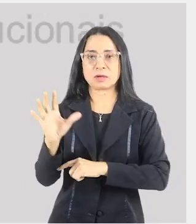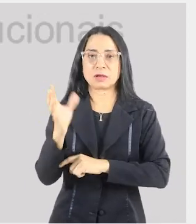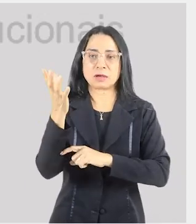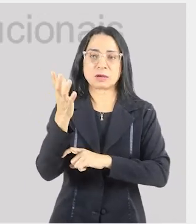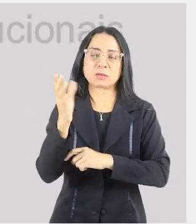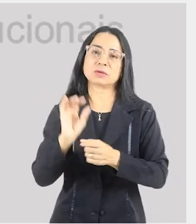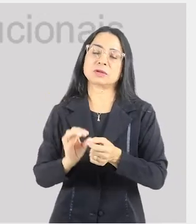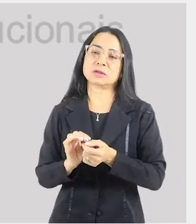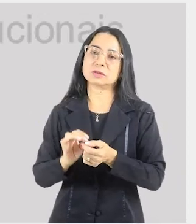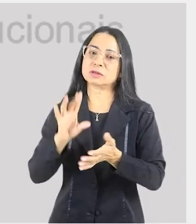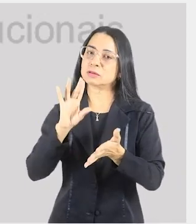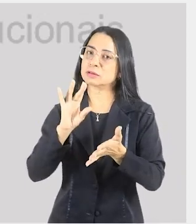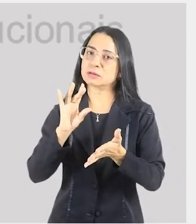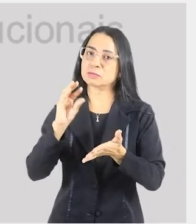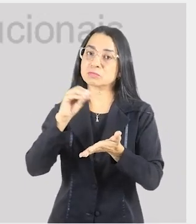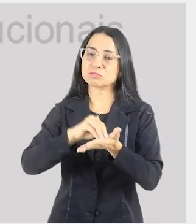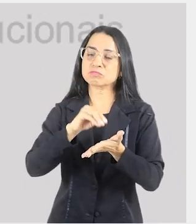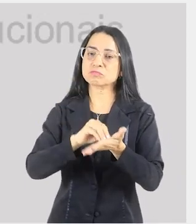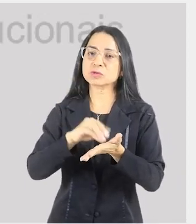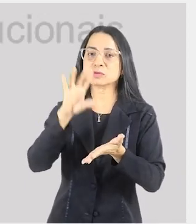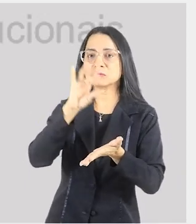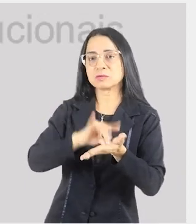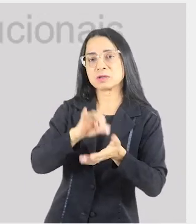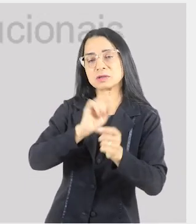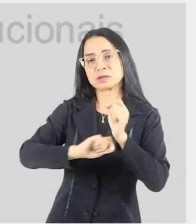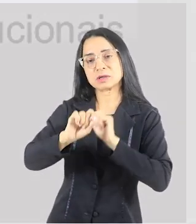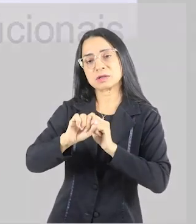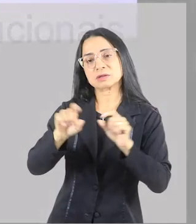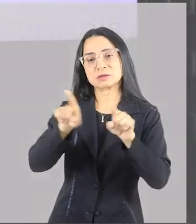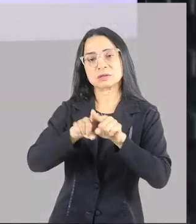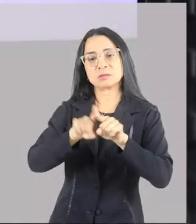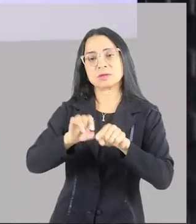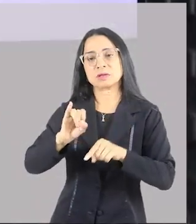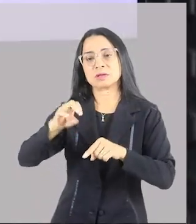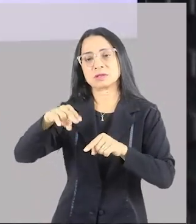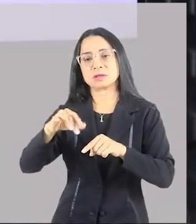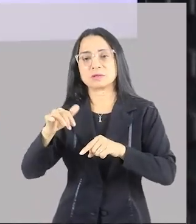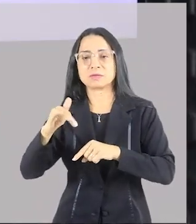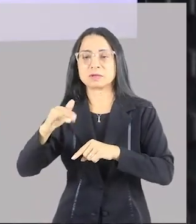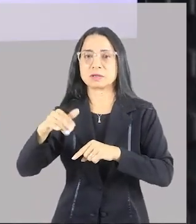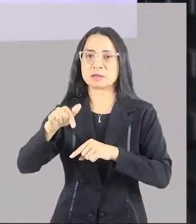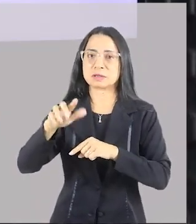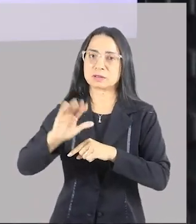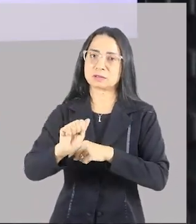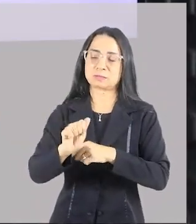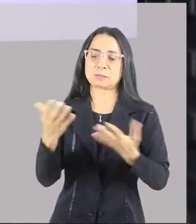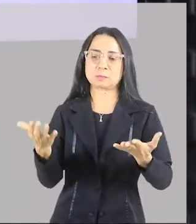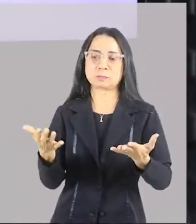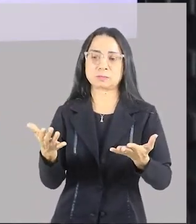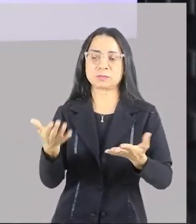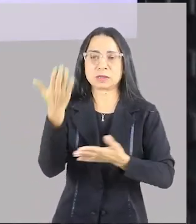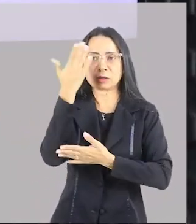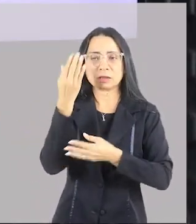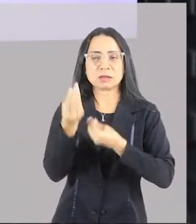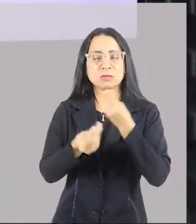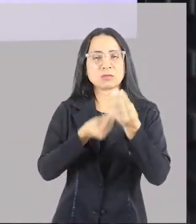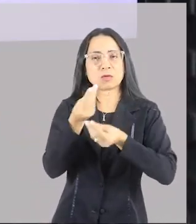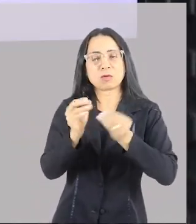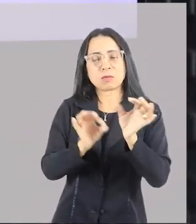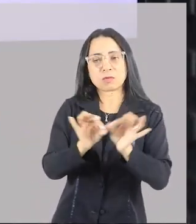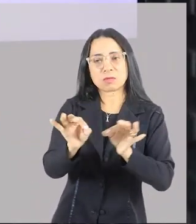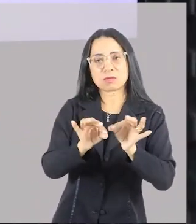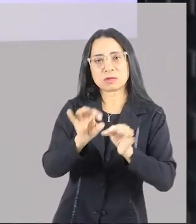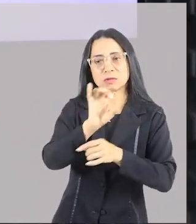na ineficácia. E assim a gente vai entendendo como é que funciona cada tipo de ato administrativo.